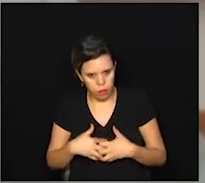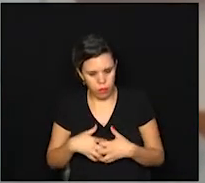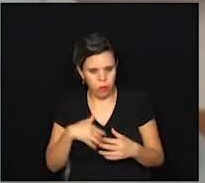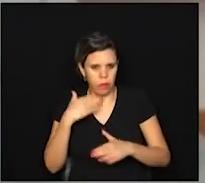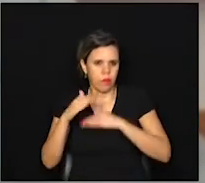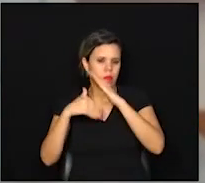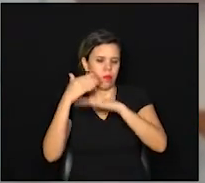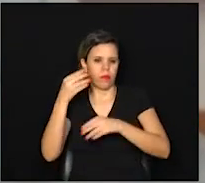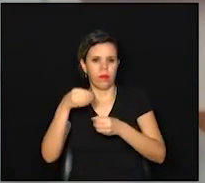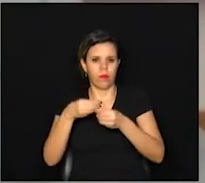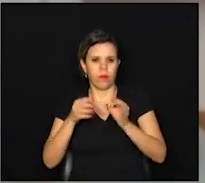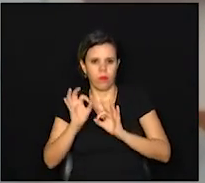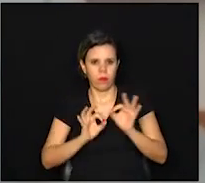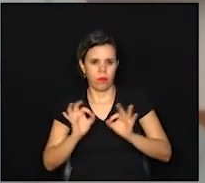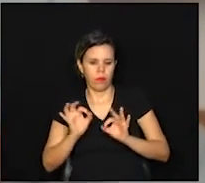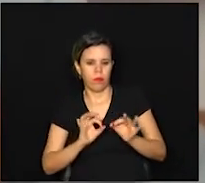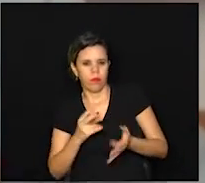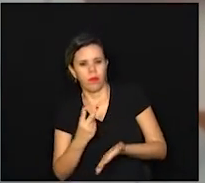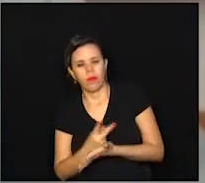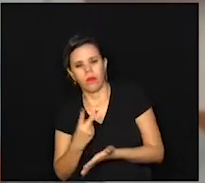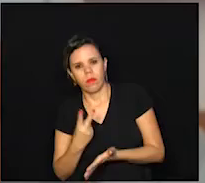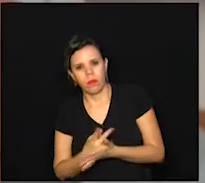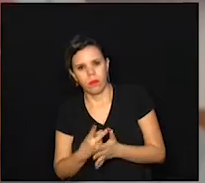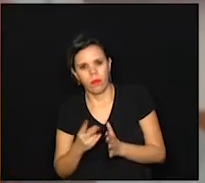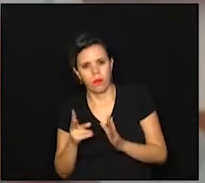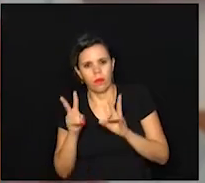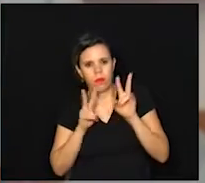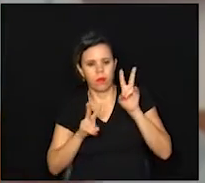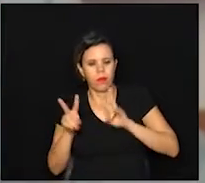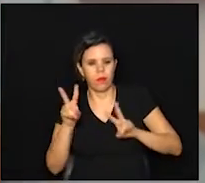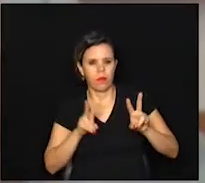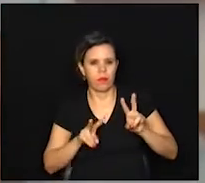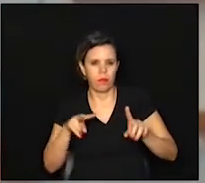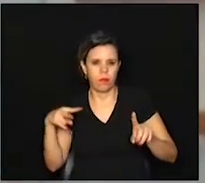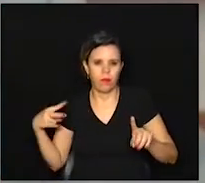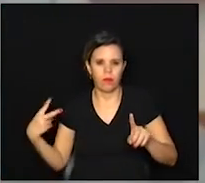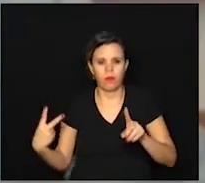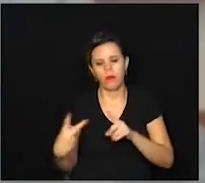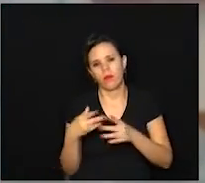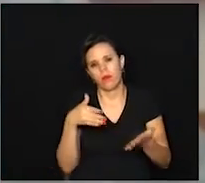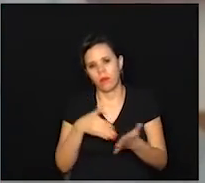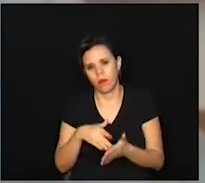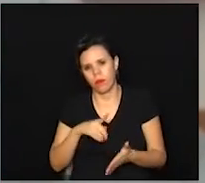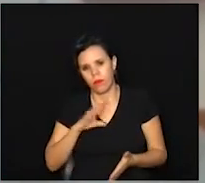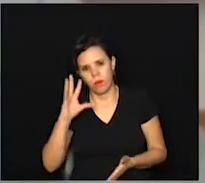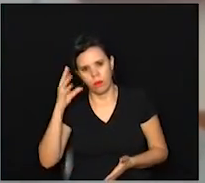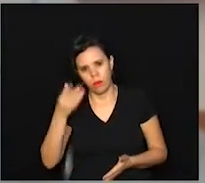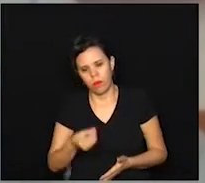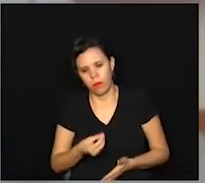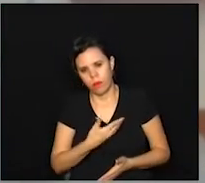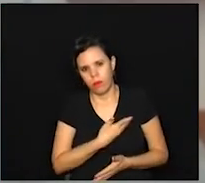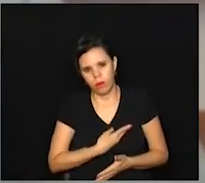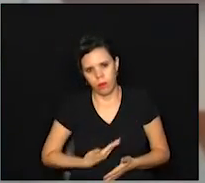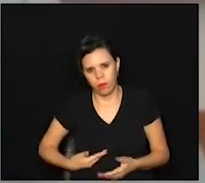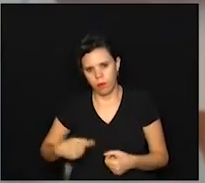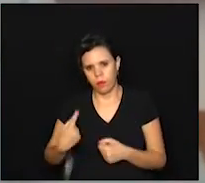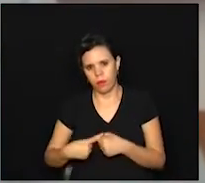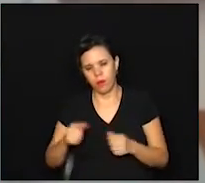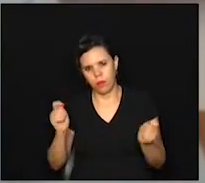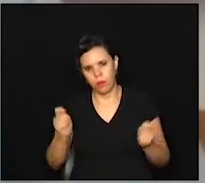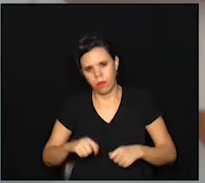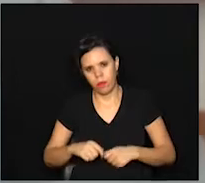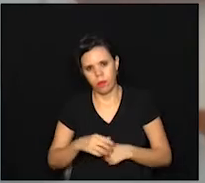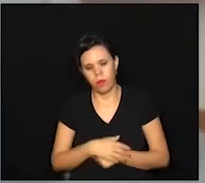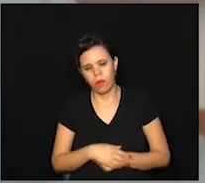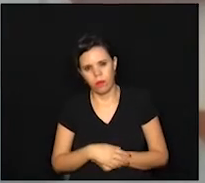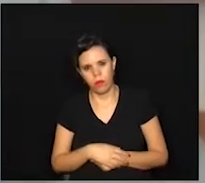construir a pauta, mesmo com as visões, com a perspectiva limitada que nós entendemos que esse governo municipal possui.